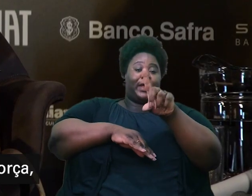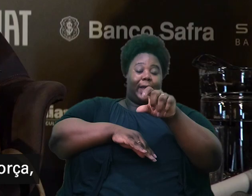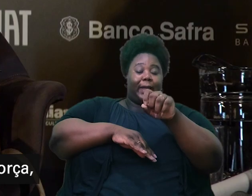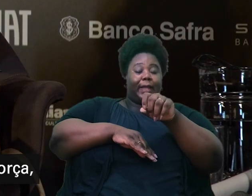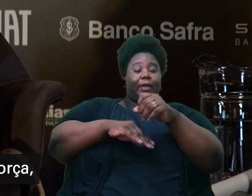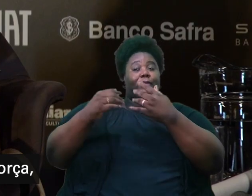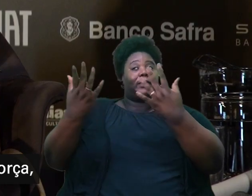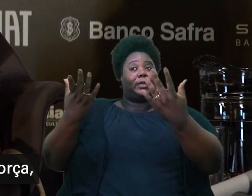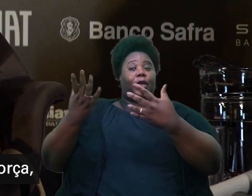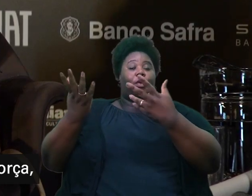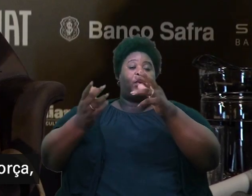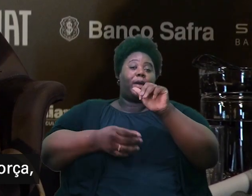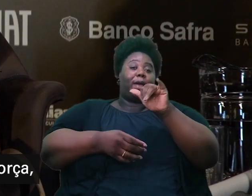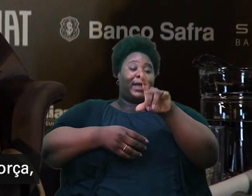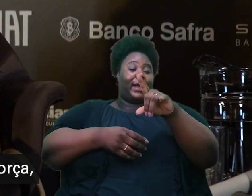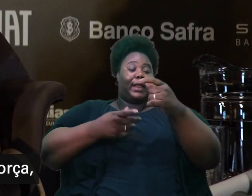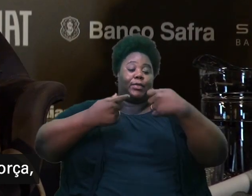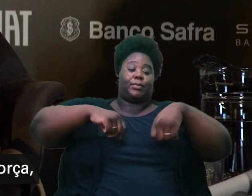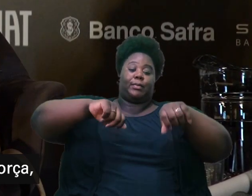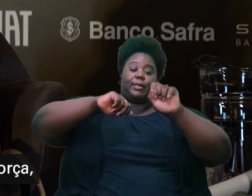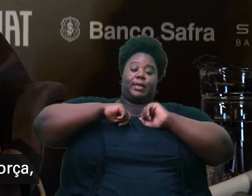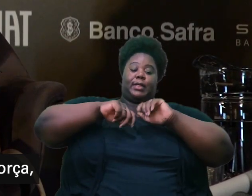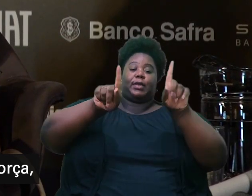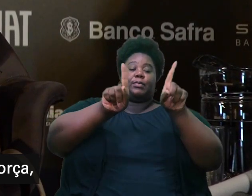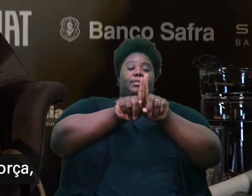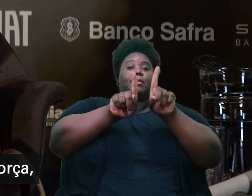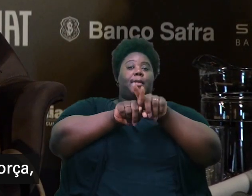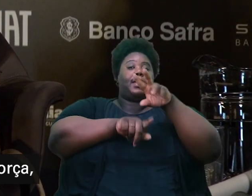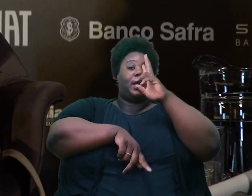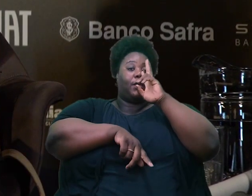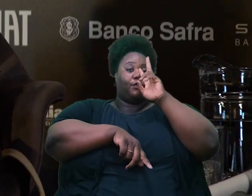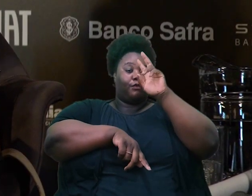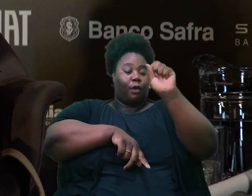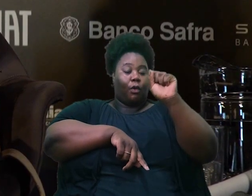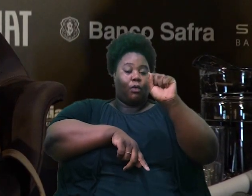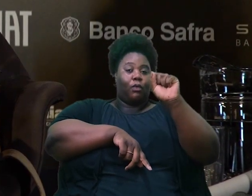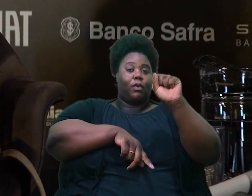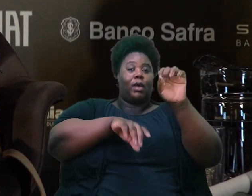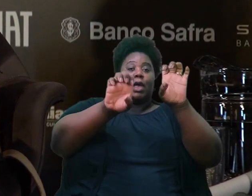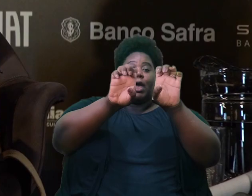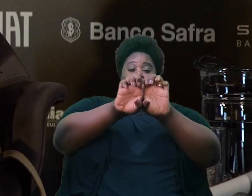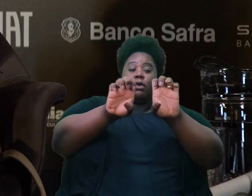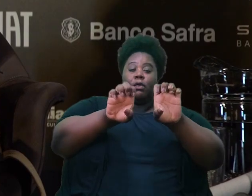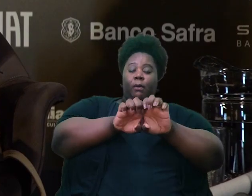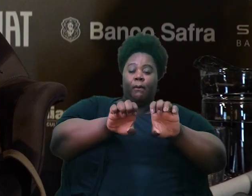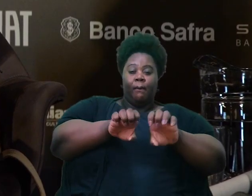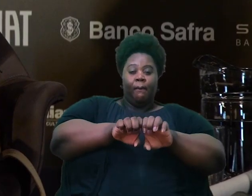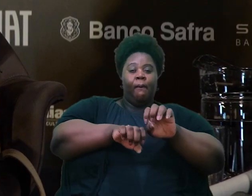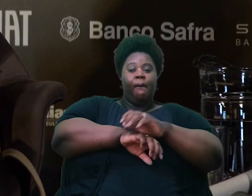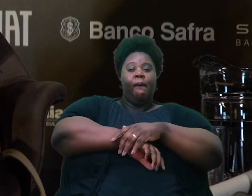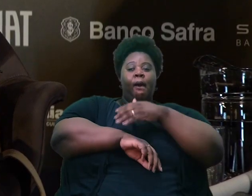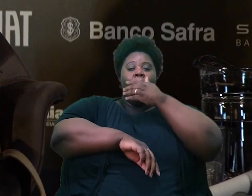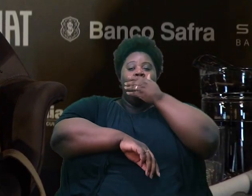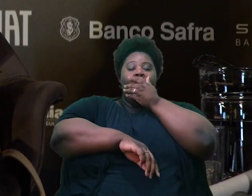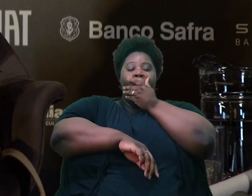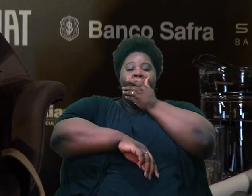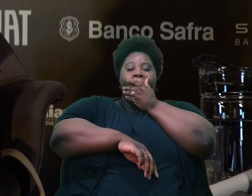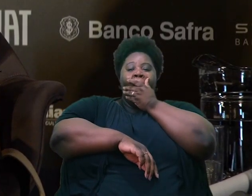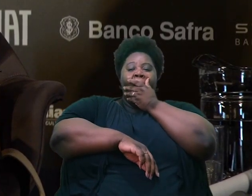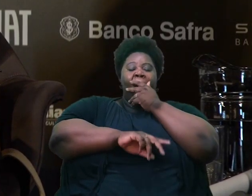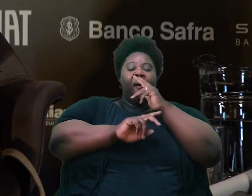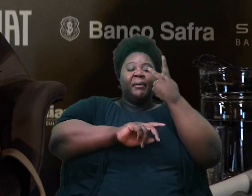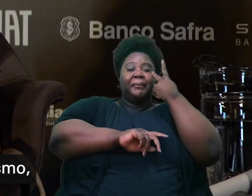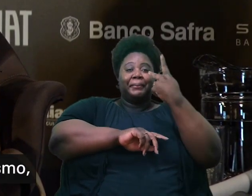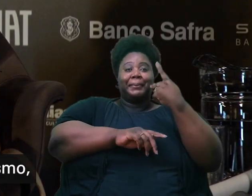o reinado me deu também a força, a estrutura para